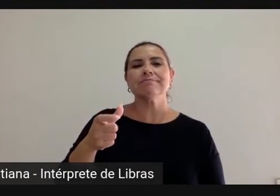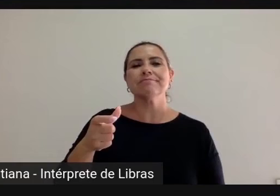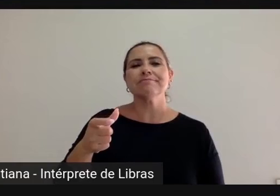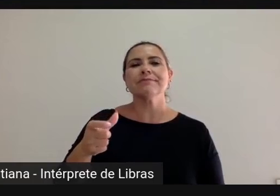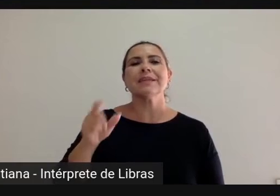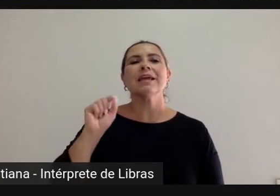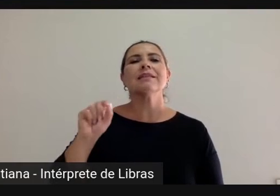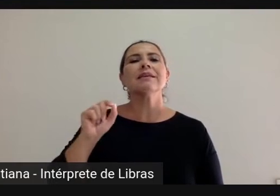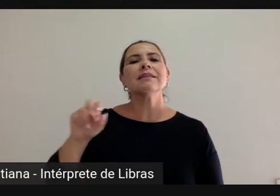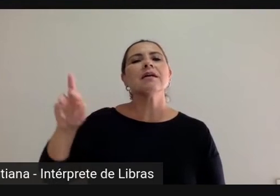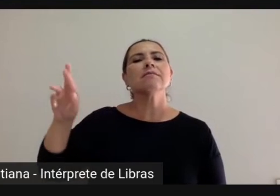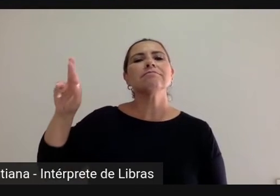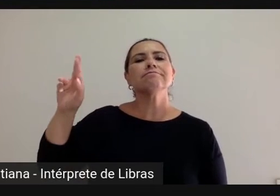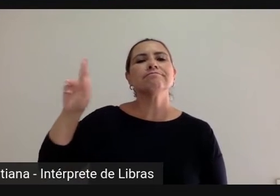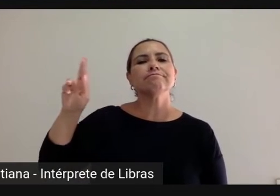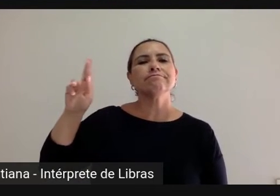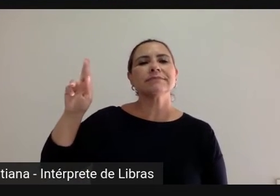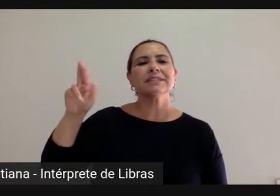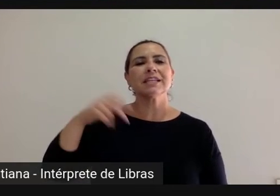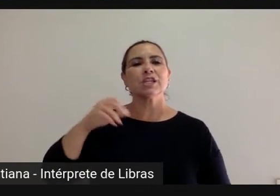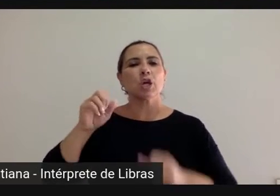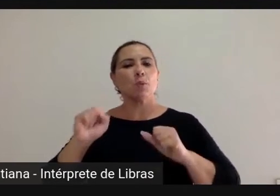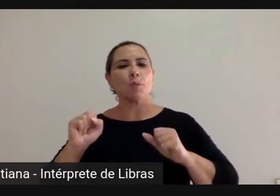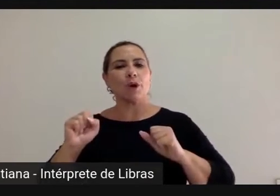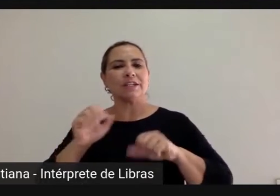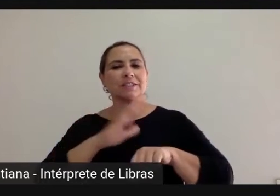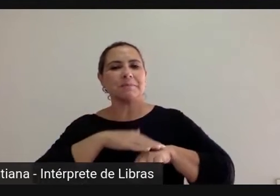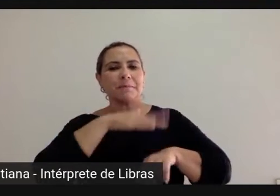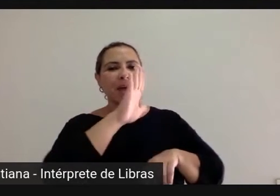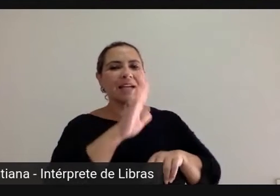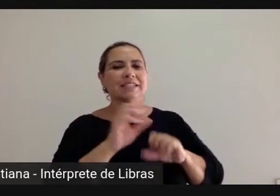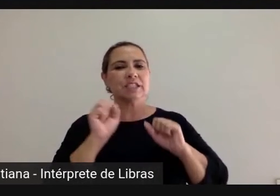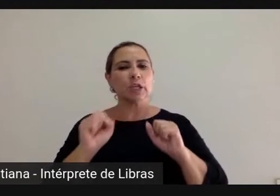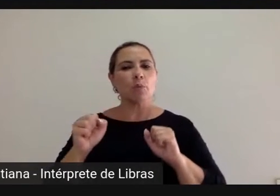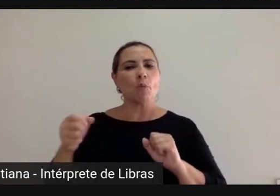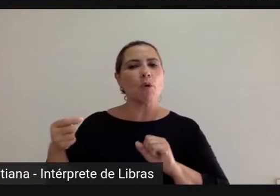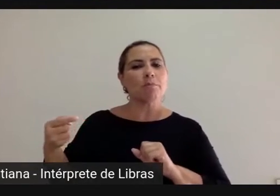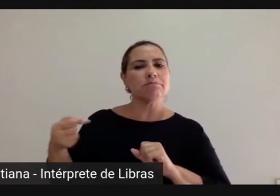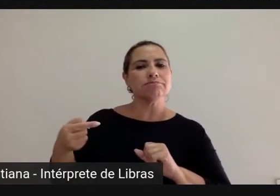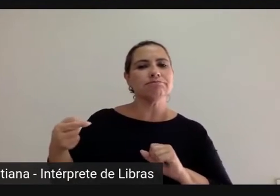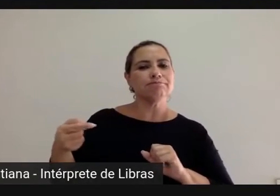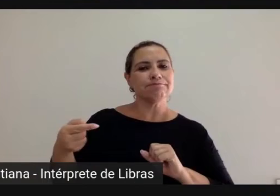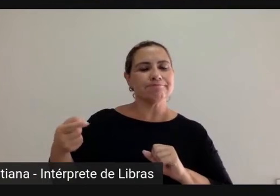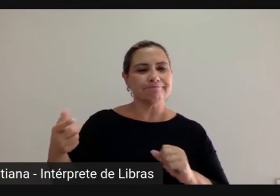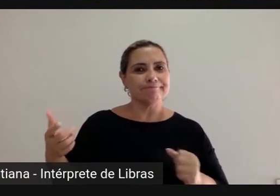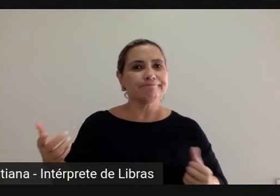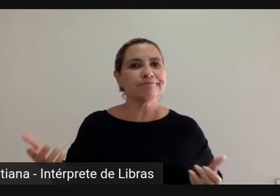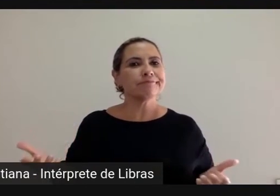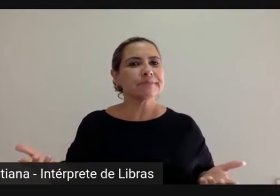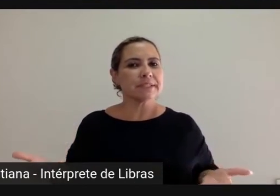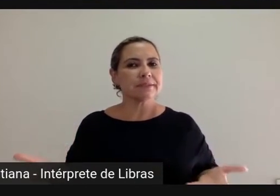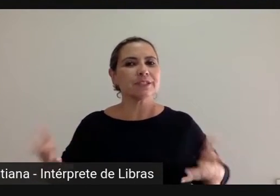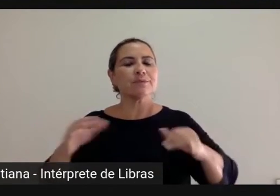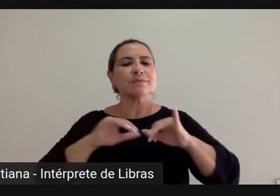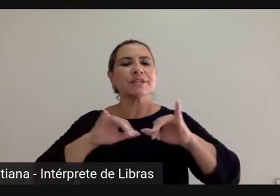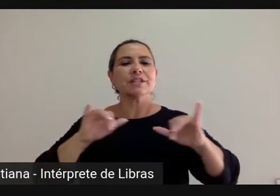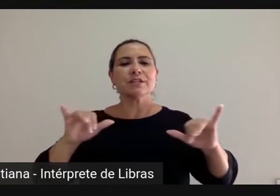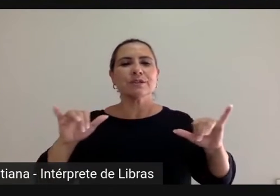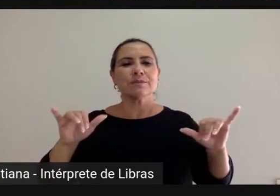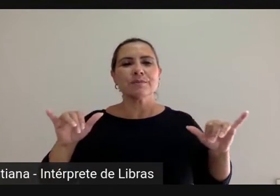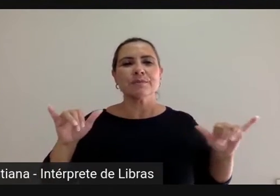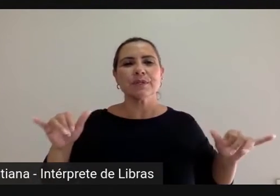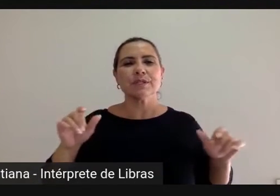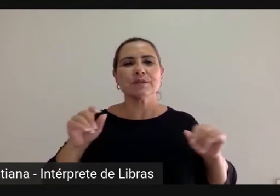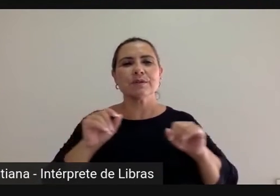quem são os interesses de quem pode mais e quem pode menos. E aí, o parlamento, diante dessa informação, dessa hipossuficiência, como se